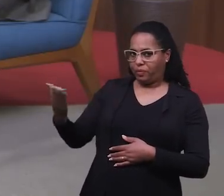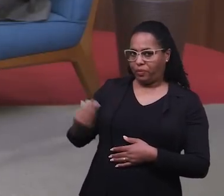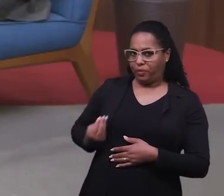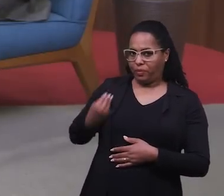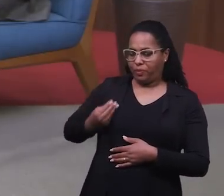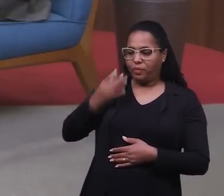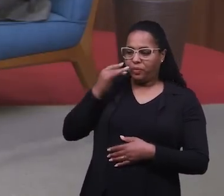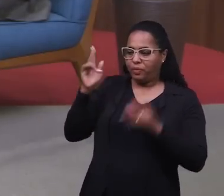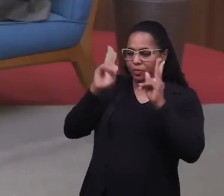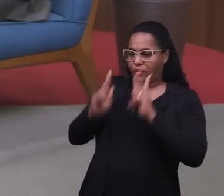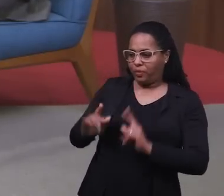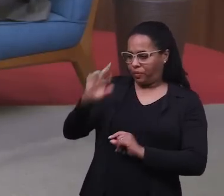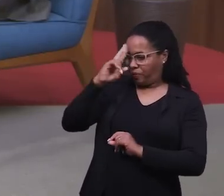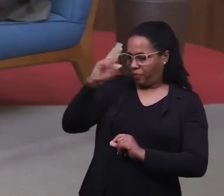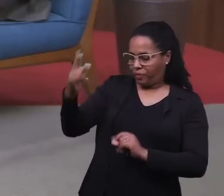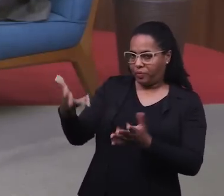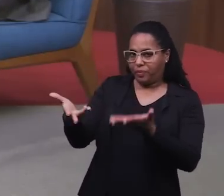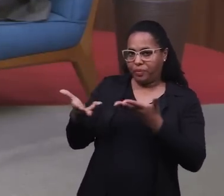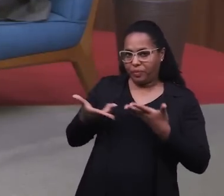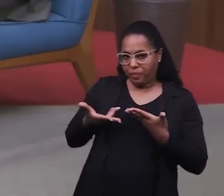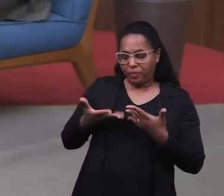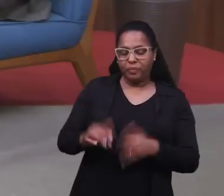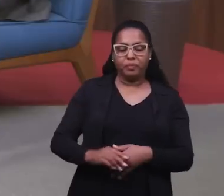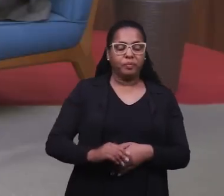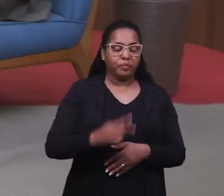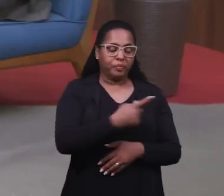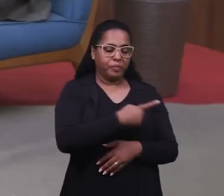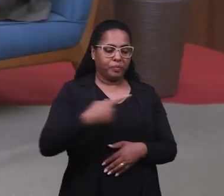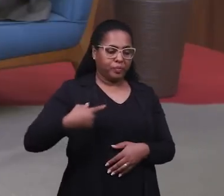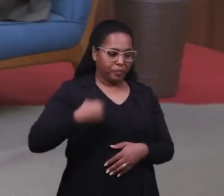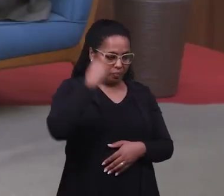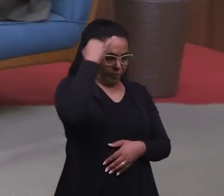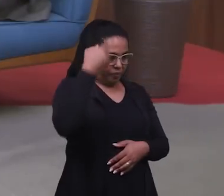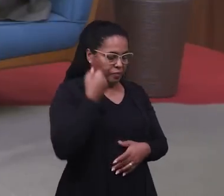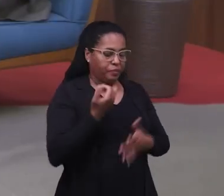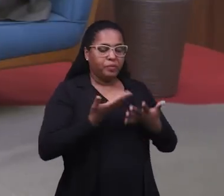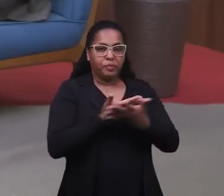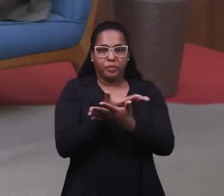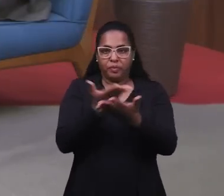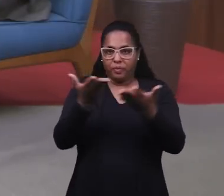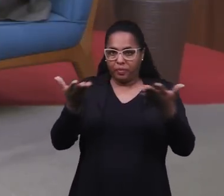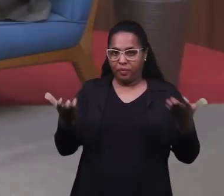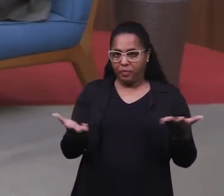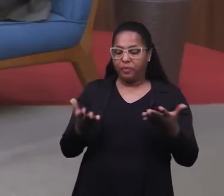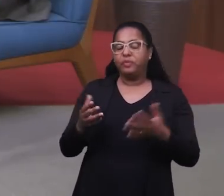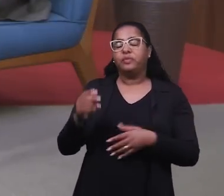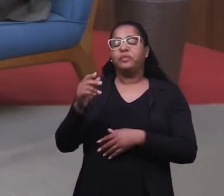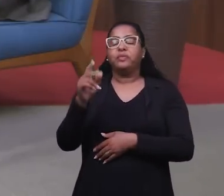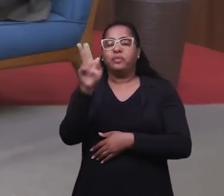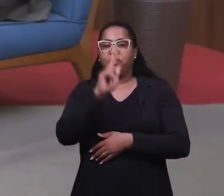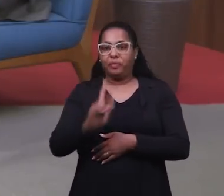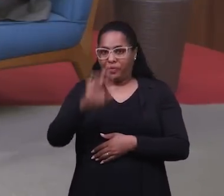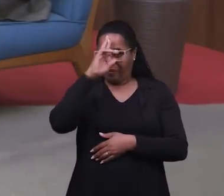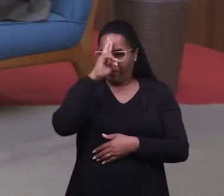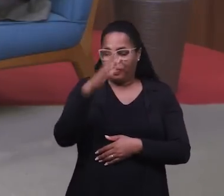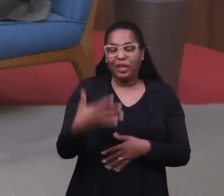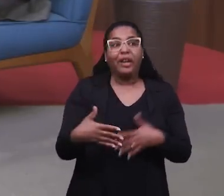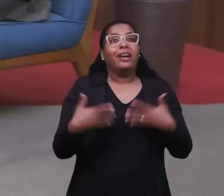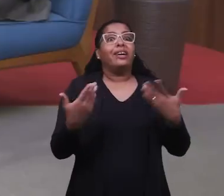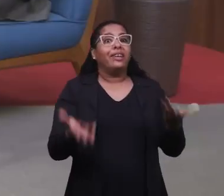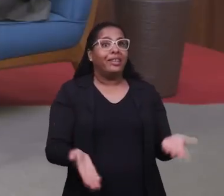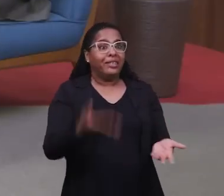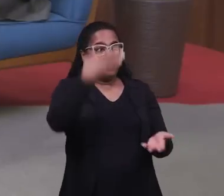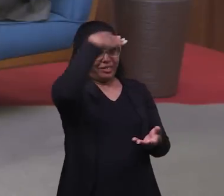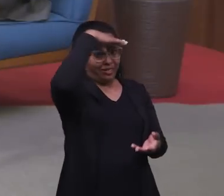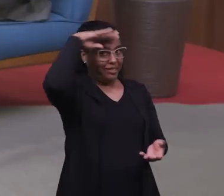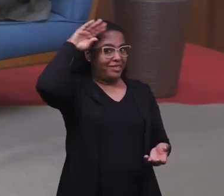presente aqui no estúdio. Pai do Senhor, Daniel, seja bem-vindo. Pai do Senhor Josias, Pai do Senhor a todos e Pai do Senhor o Sérgio. Ao Sérgio, pois